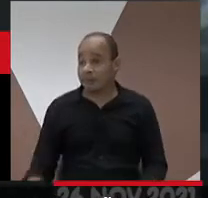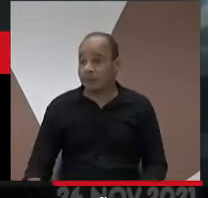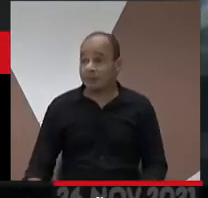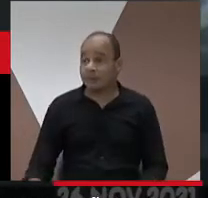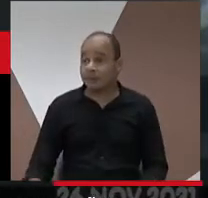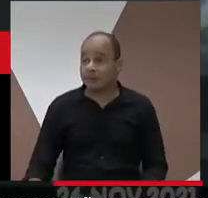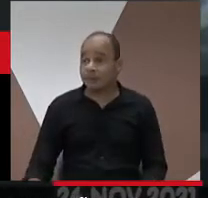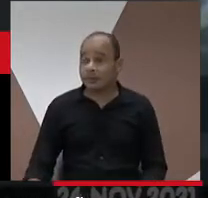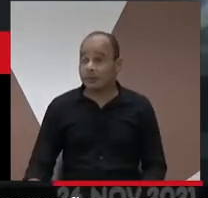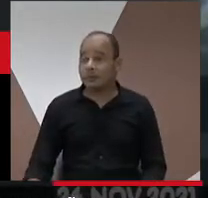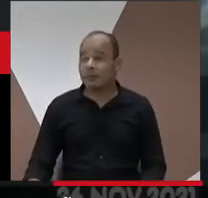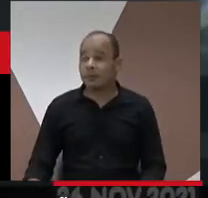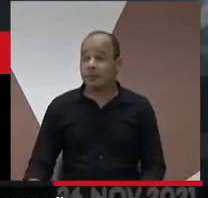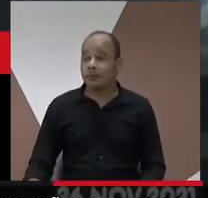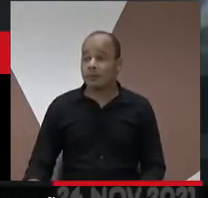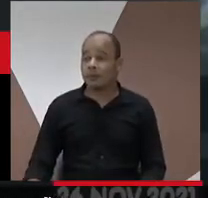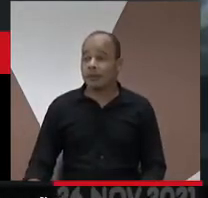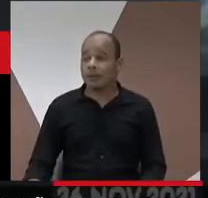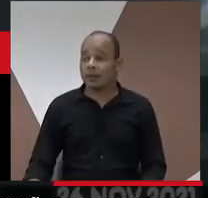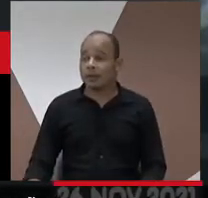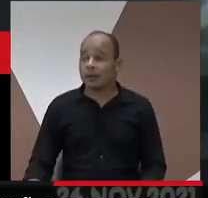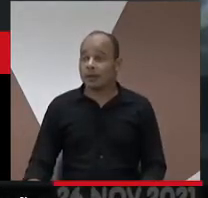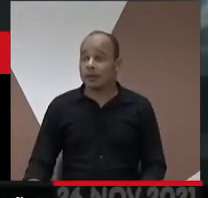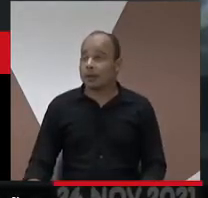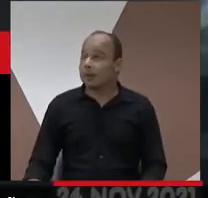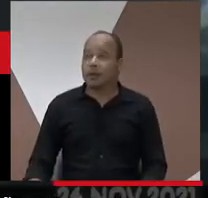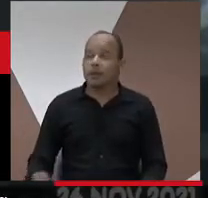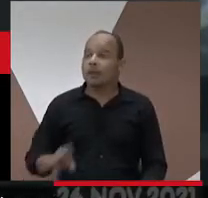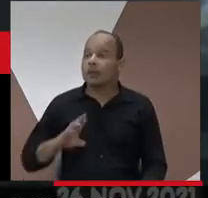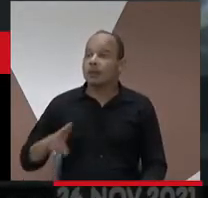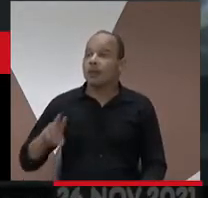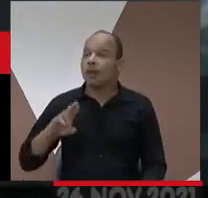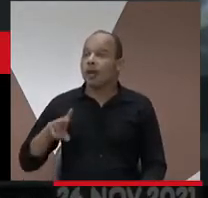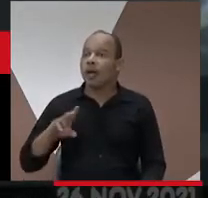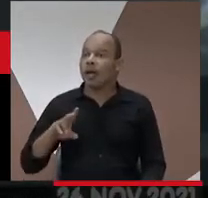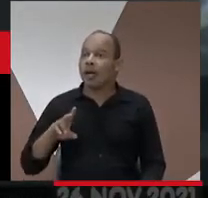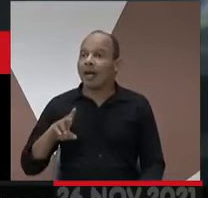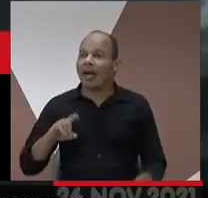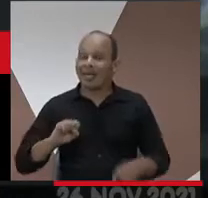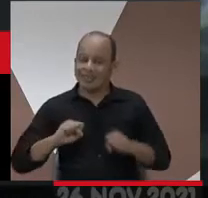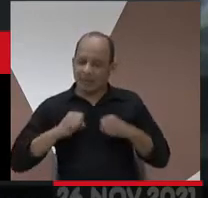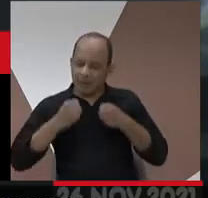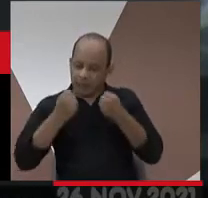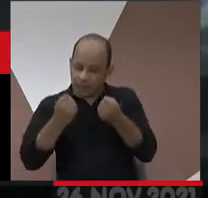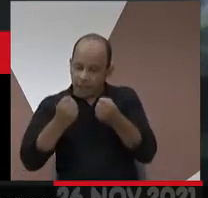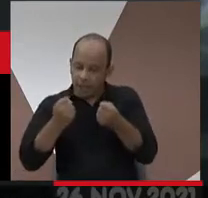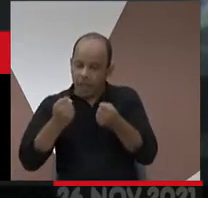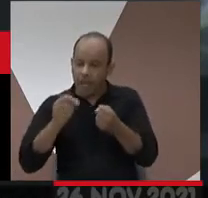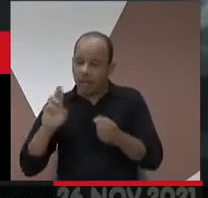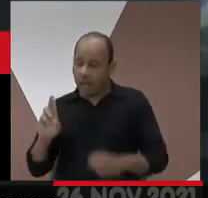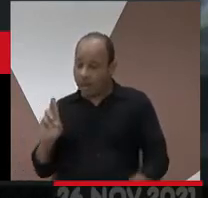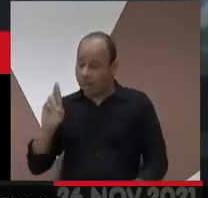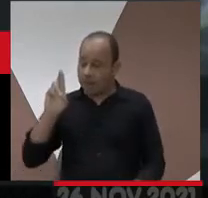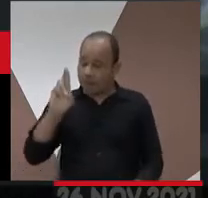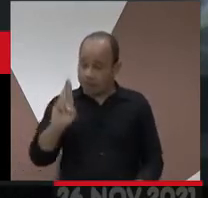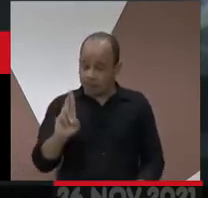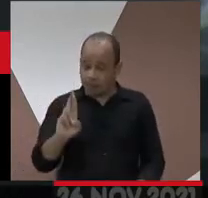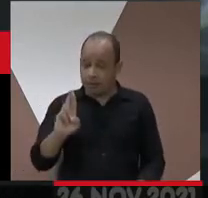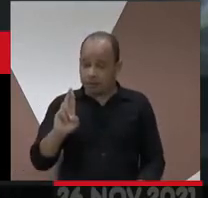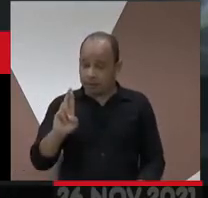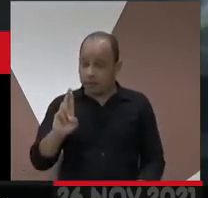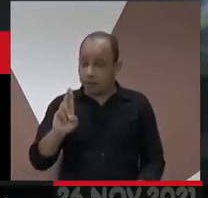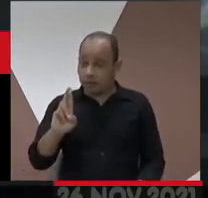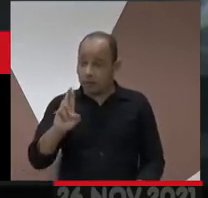sair no afogadilho para defender os seus representantes, mas para pedir uma